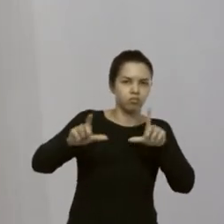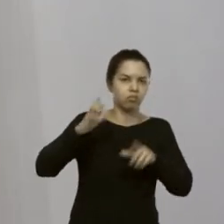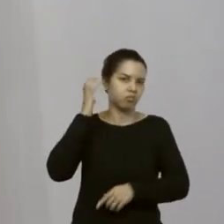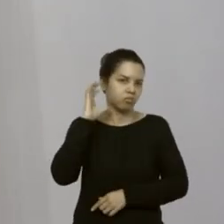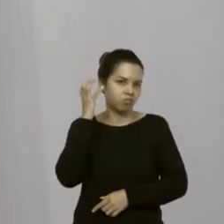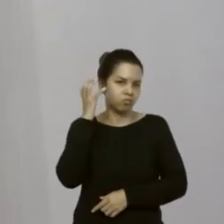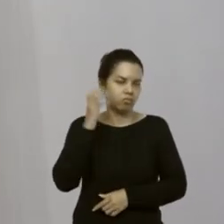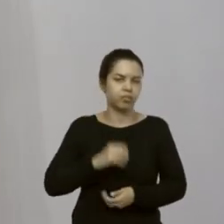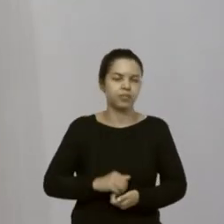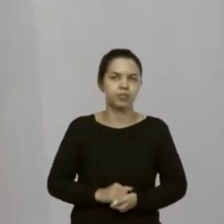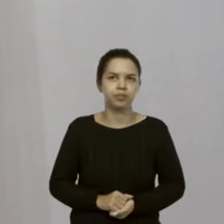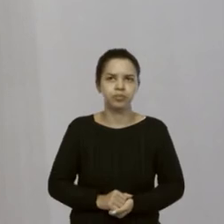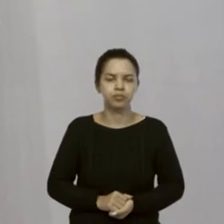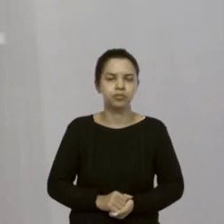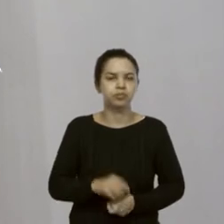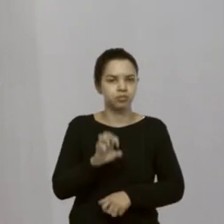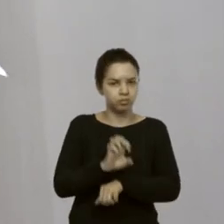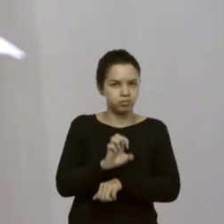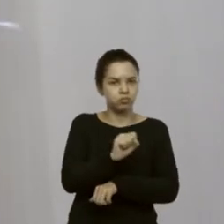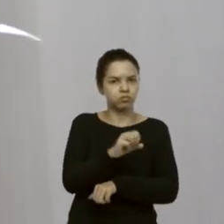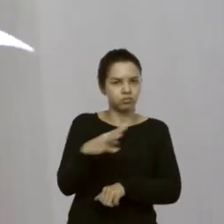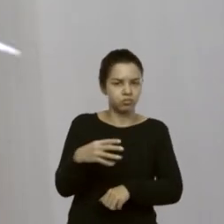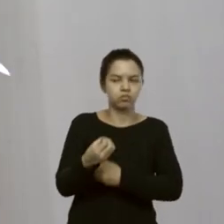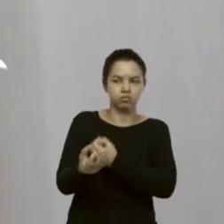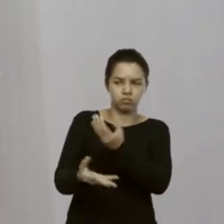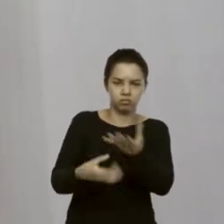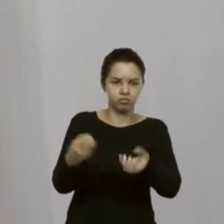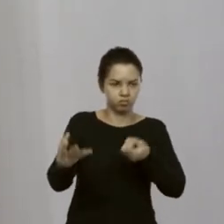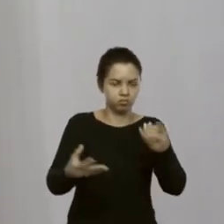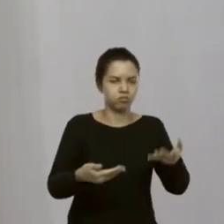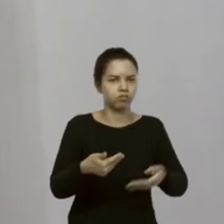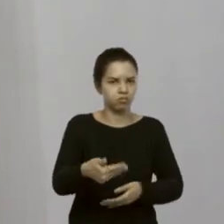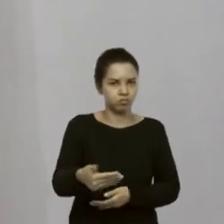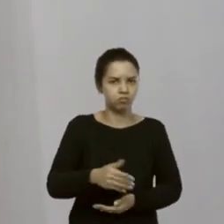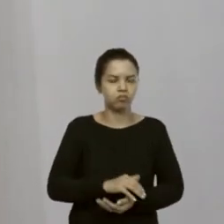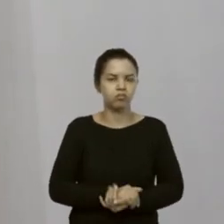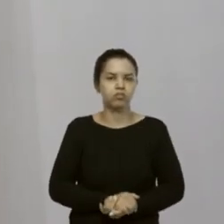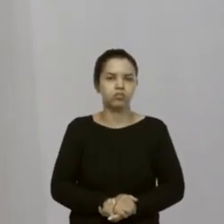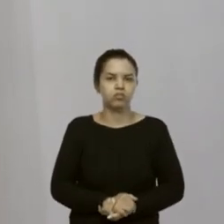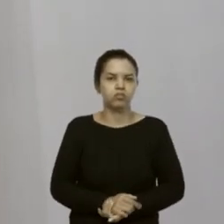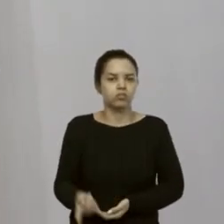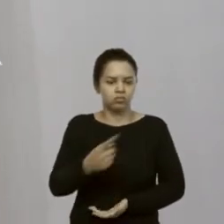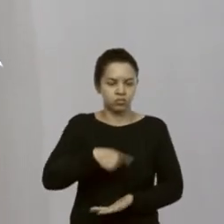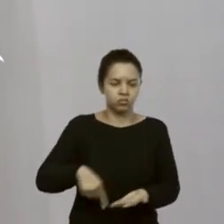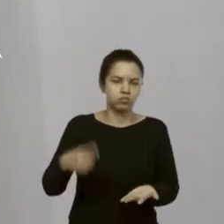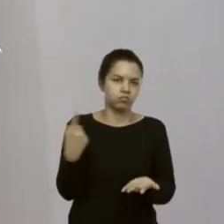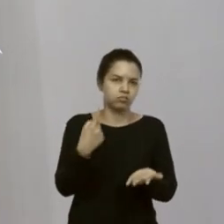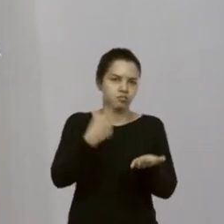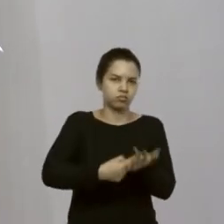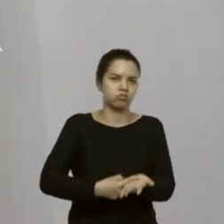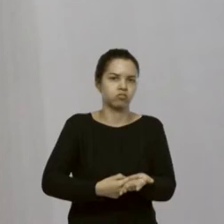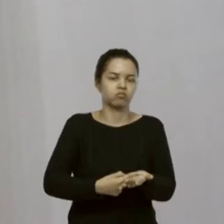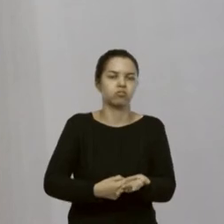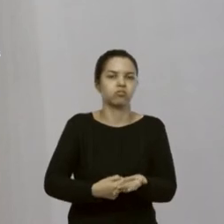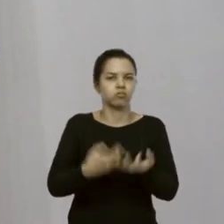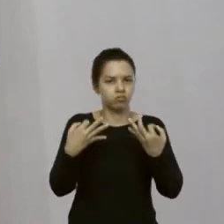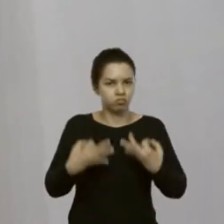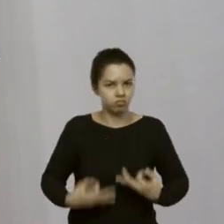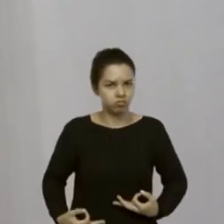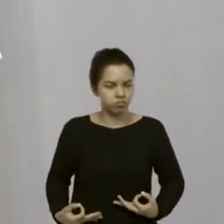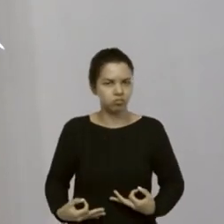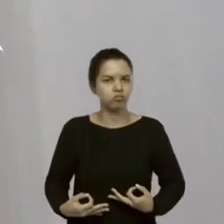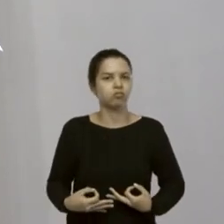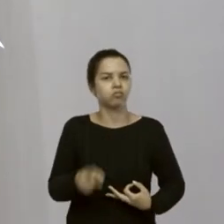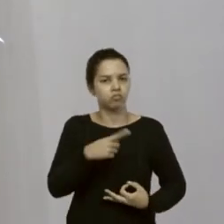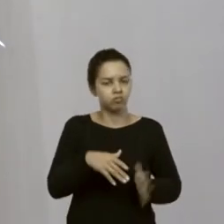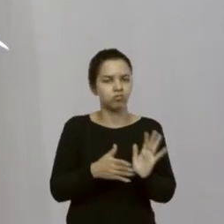Santa Catarina. Compromisso com a legalidade, senhoras e senhores parlamentares, é isso que nós propomos. E foi nessa linha de condução